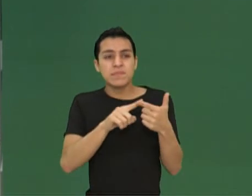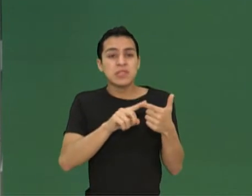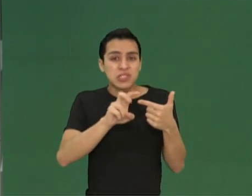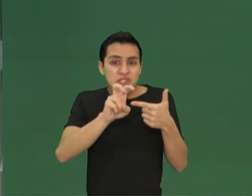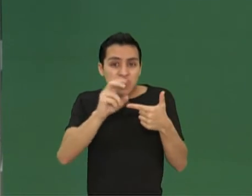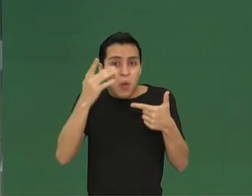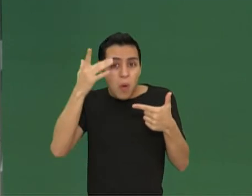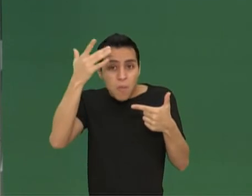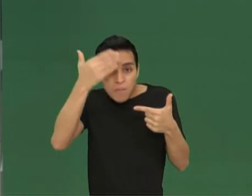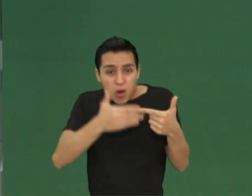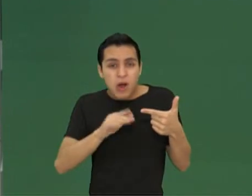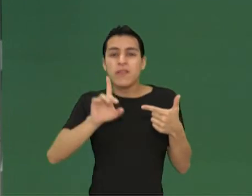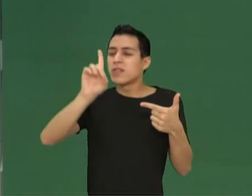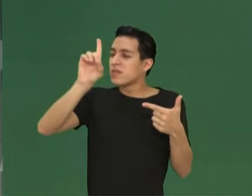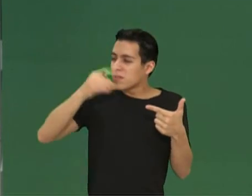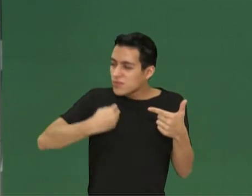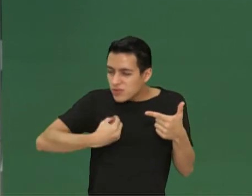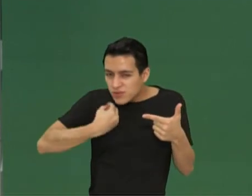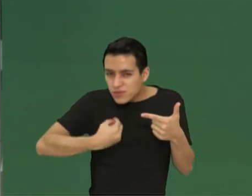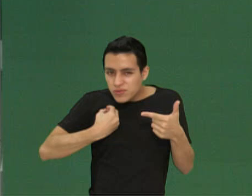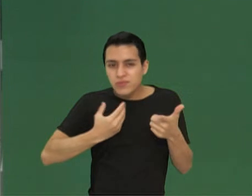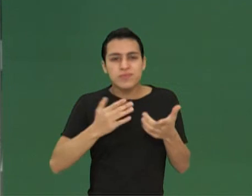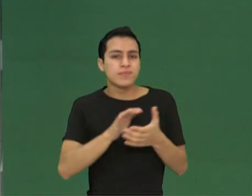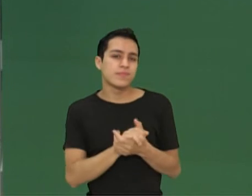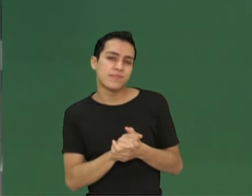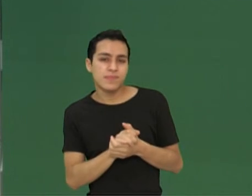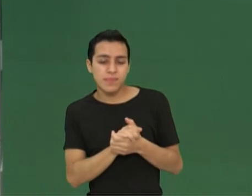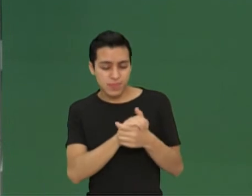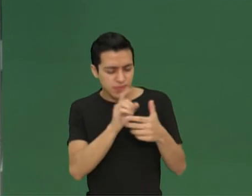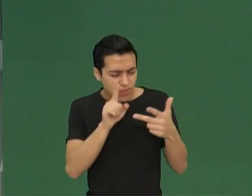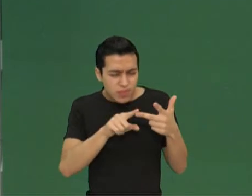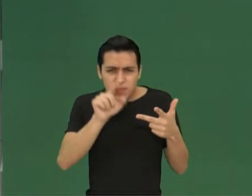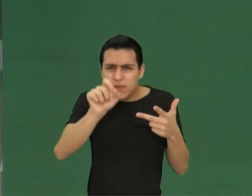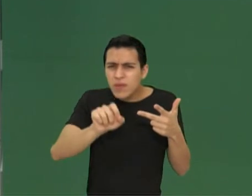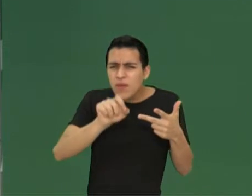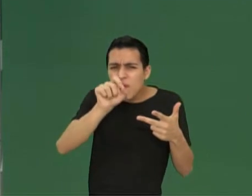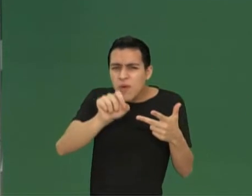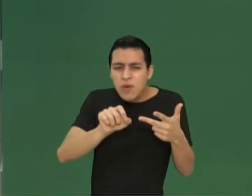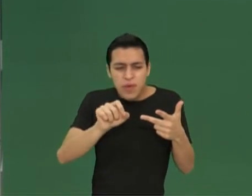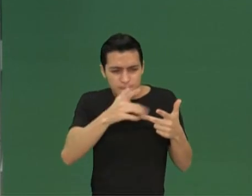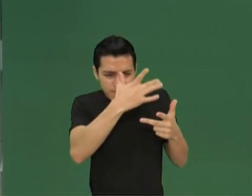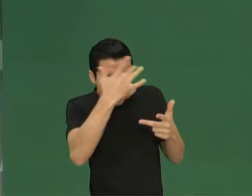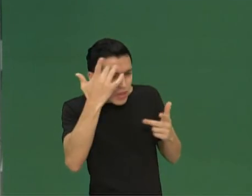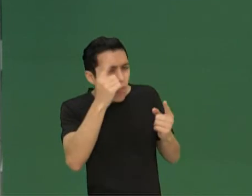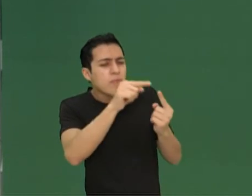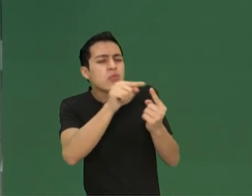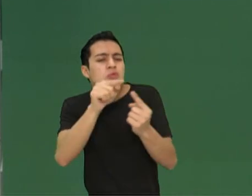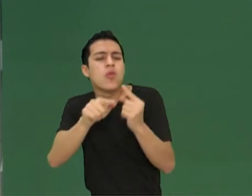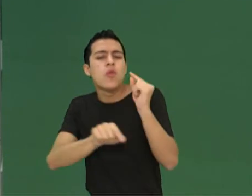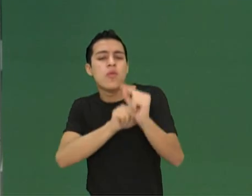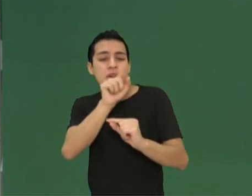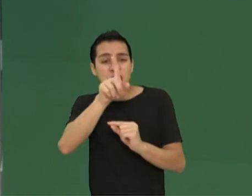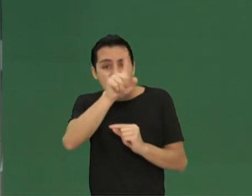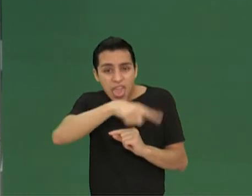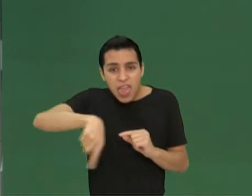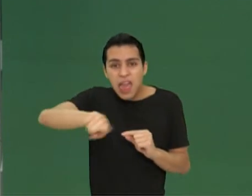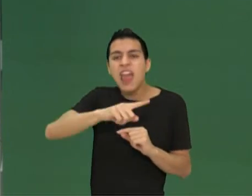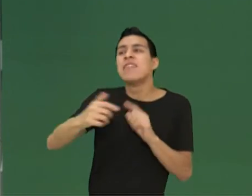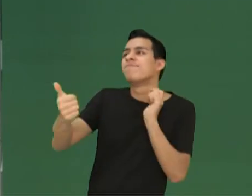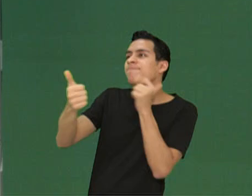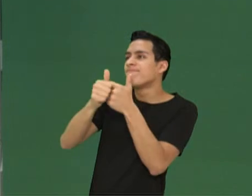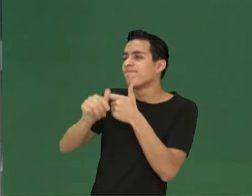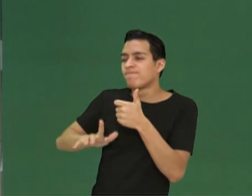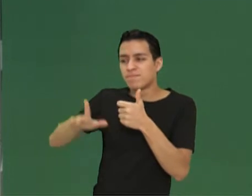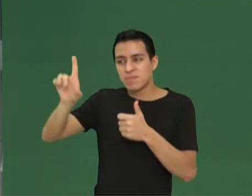da existência de Deus, né, 5 maneiras de provar a existência de Deus. E a finalidade humana é qual? É aproximar-se de Deus.